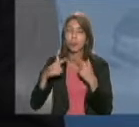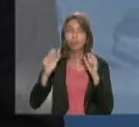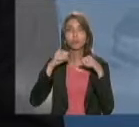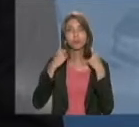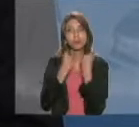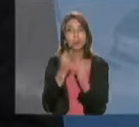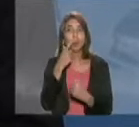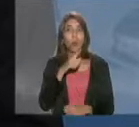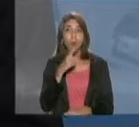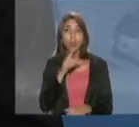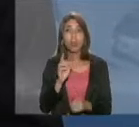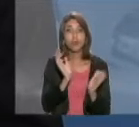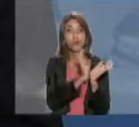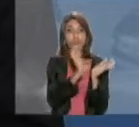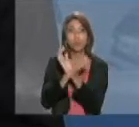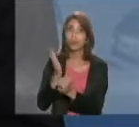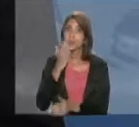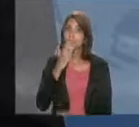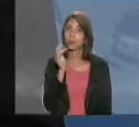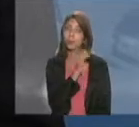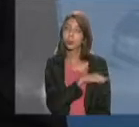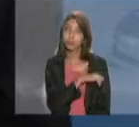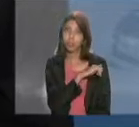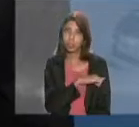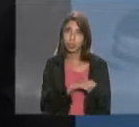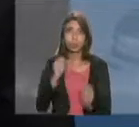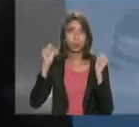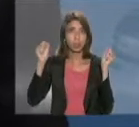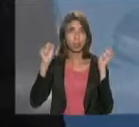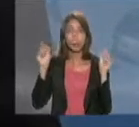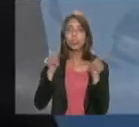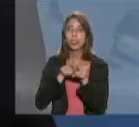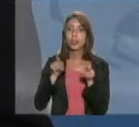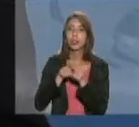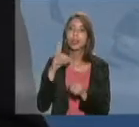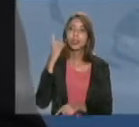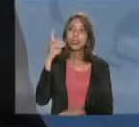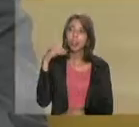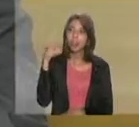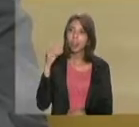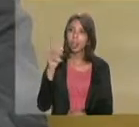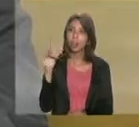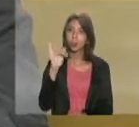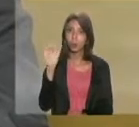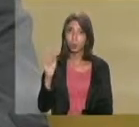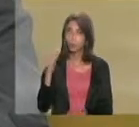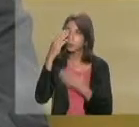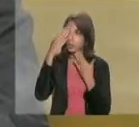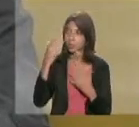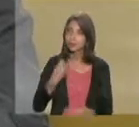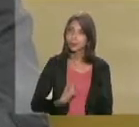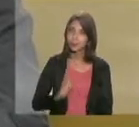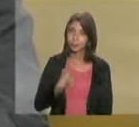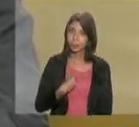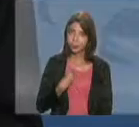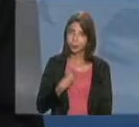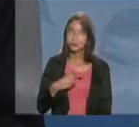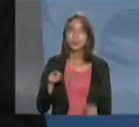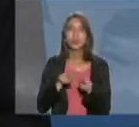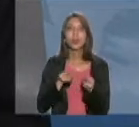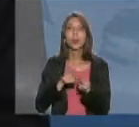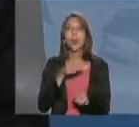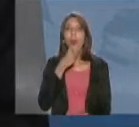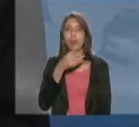para os clubes todos do Rio de Janeiro, para os torcedores. E nós contamos com as presenças do deputado Luiz Paulo. Deputado, muito obrigado pela sua presença.